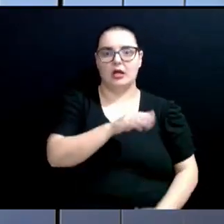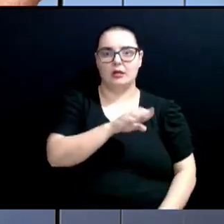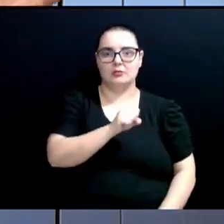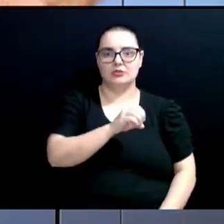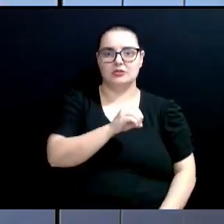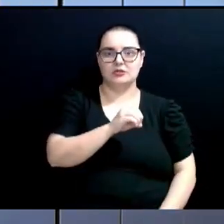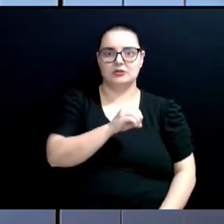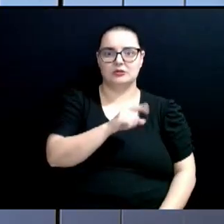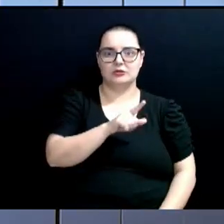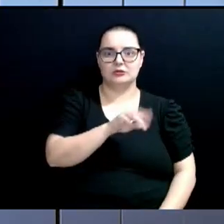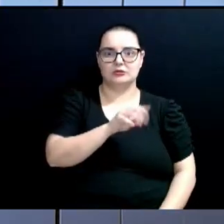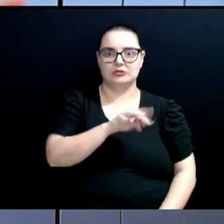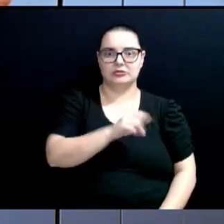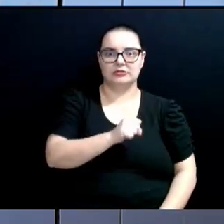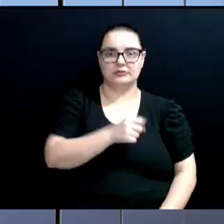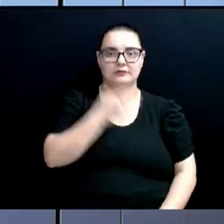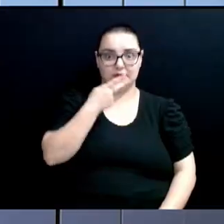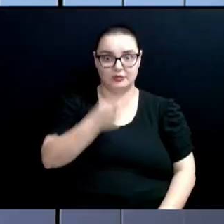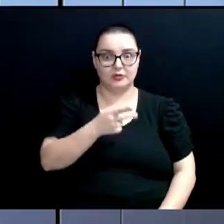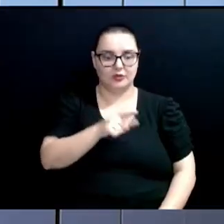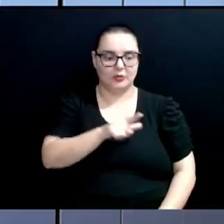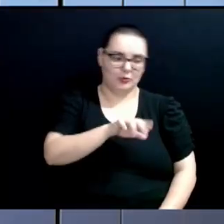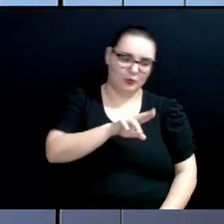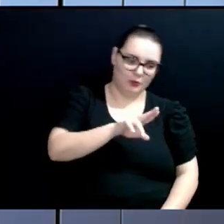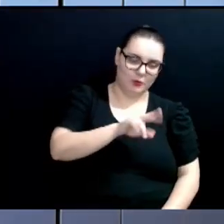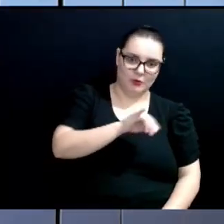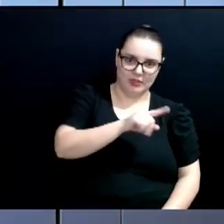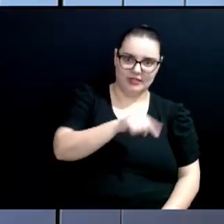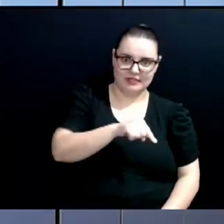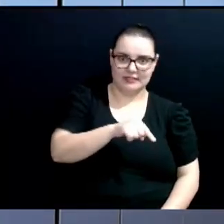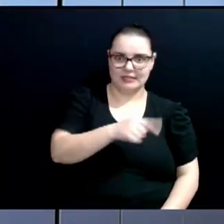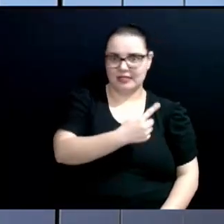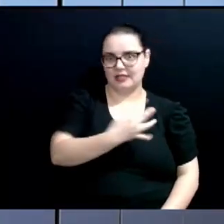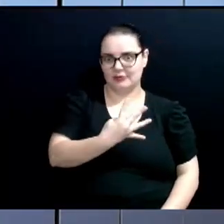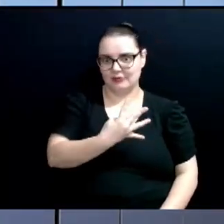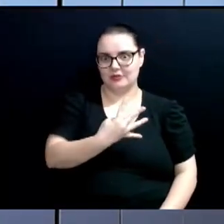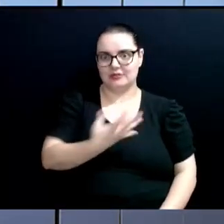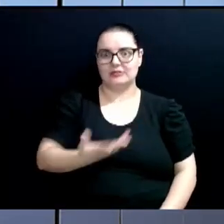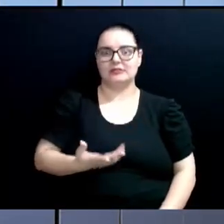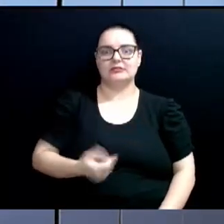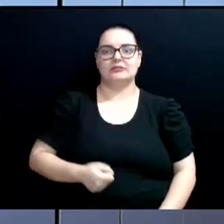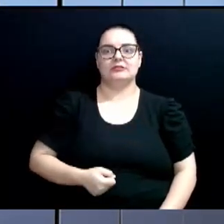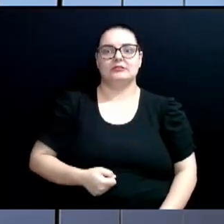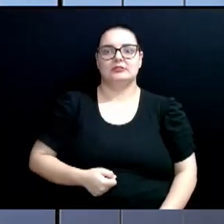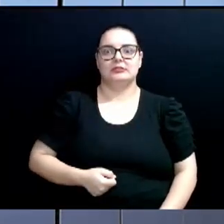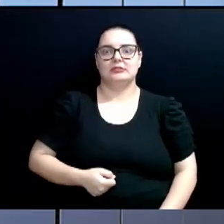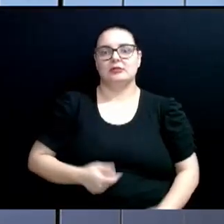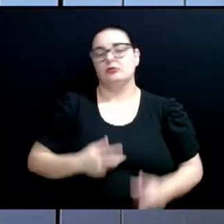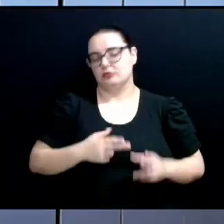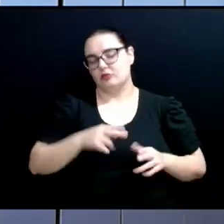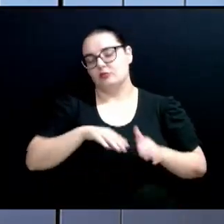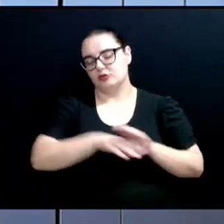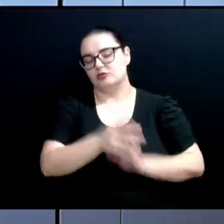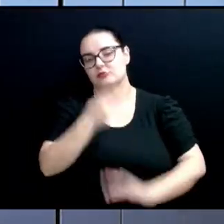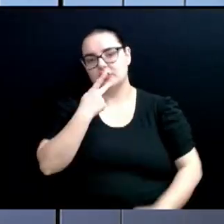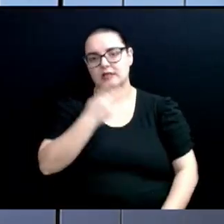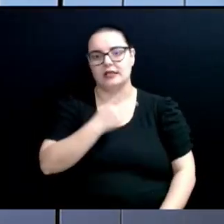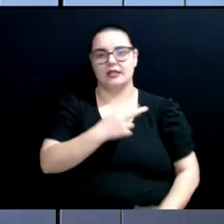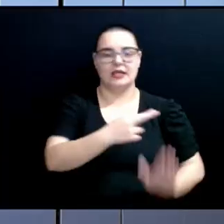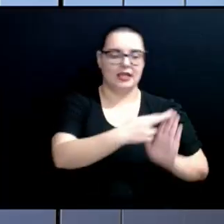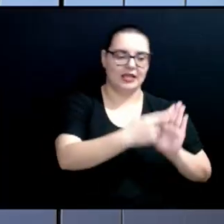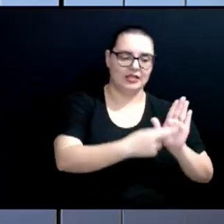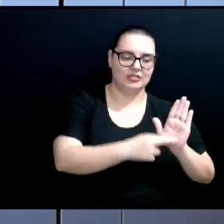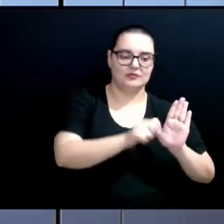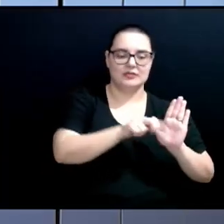né? Regimes absolutistas ou pelo menos regimes autoritários, como é o que a gente costuma nomear, né? A